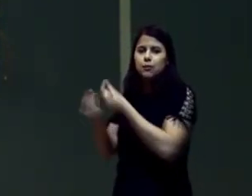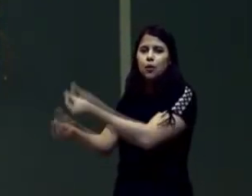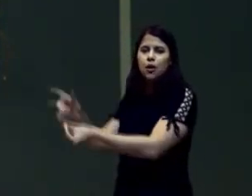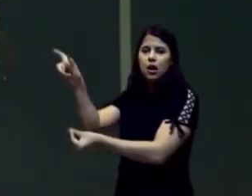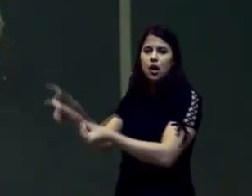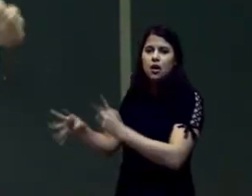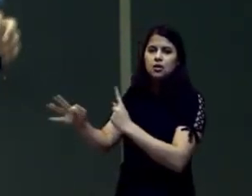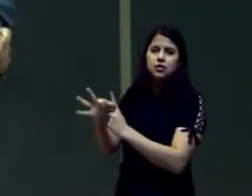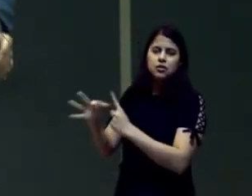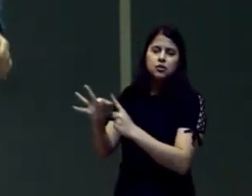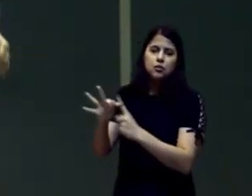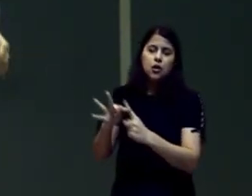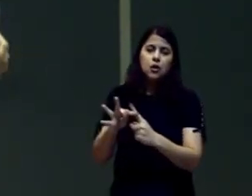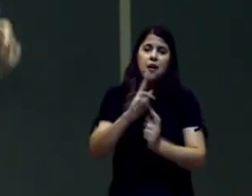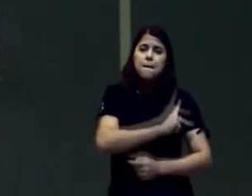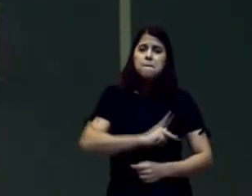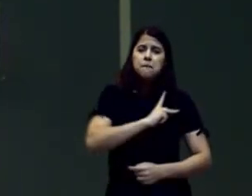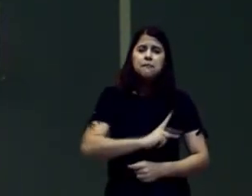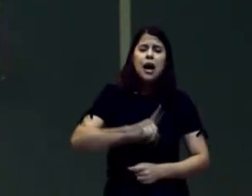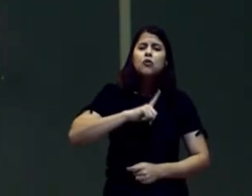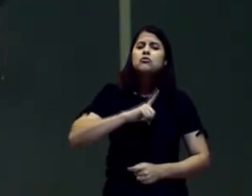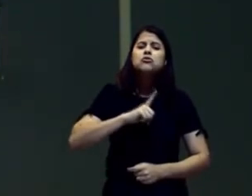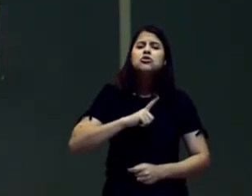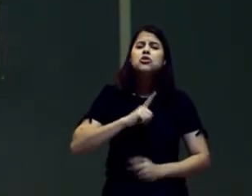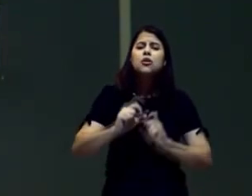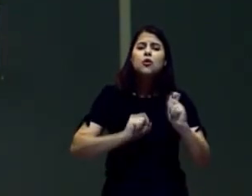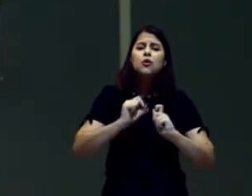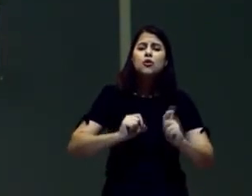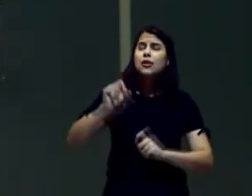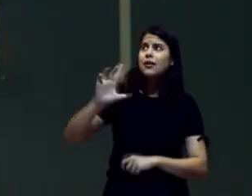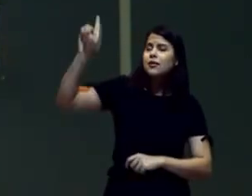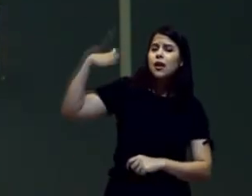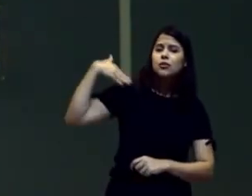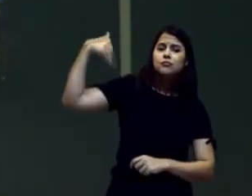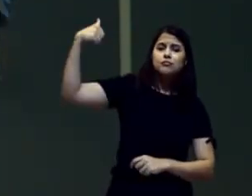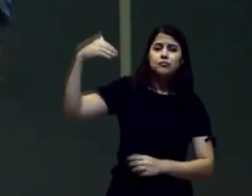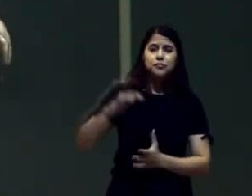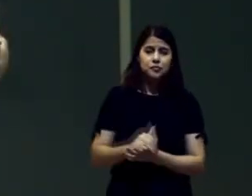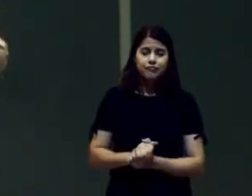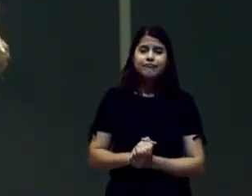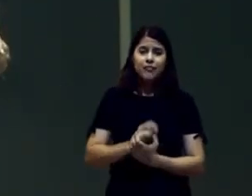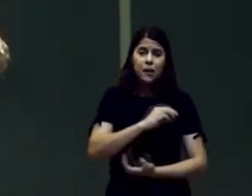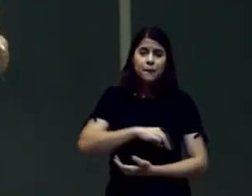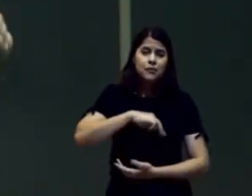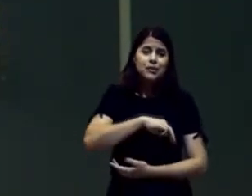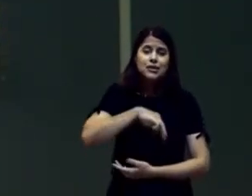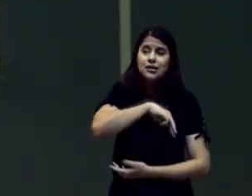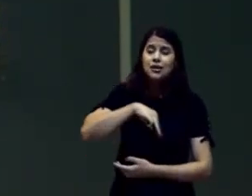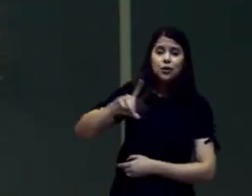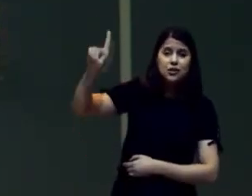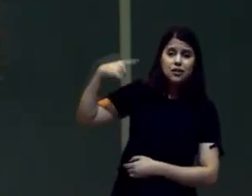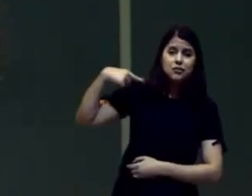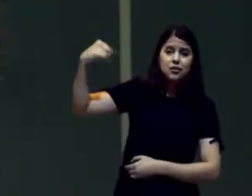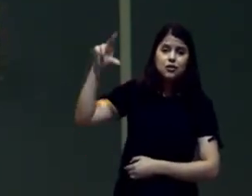sua chamada missionária. E o tudo que Paulo tinha era o reino de Deus que contava com ele. Aleluia!